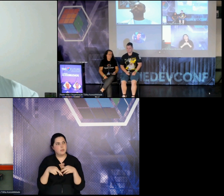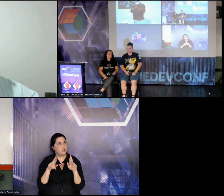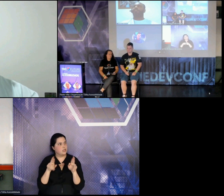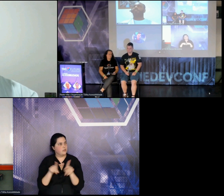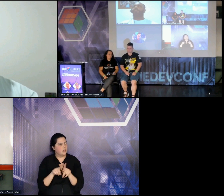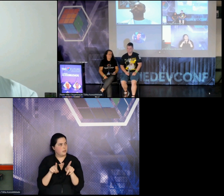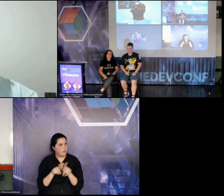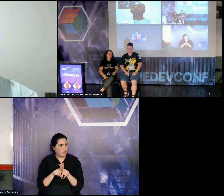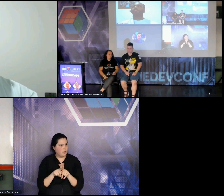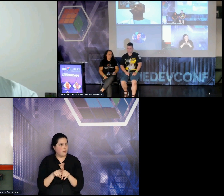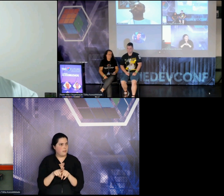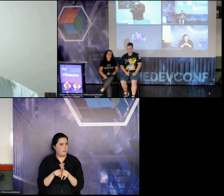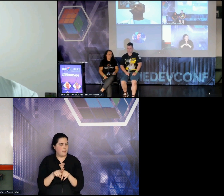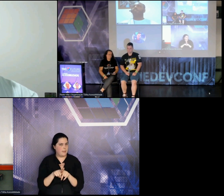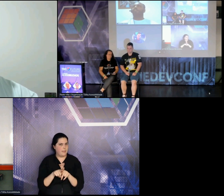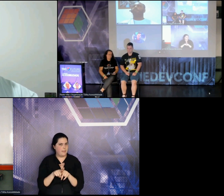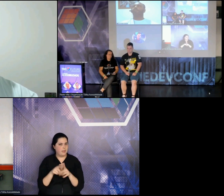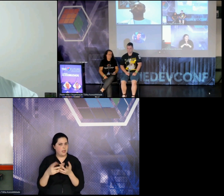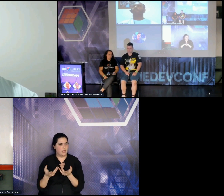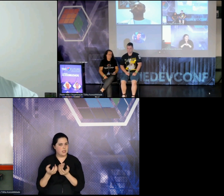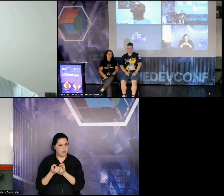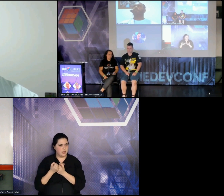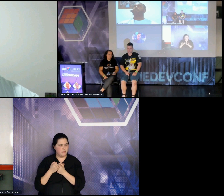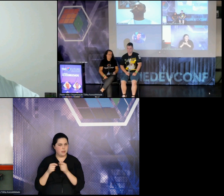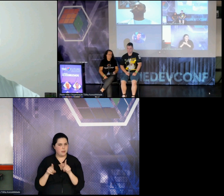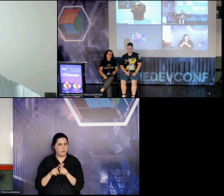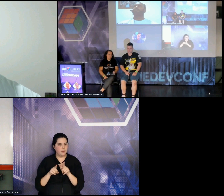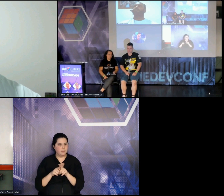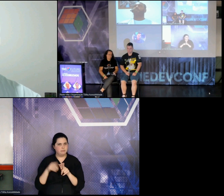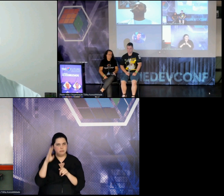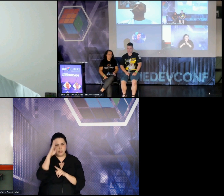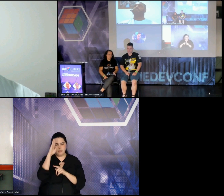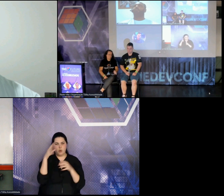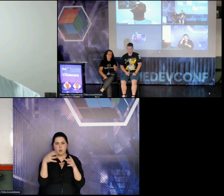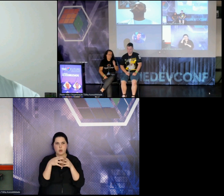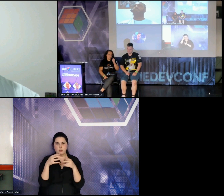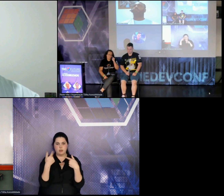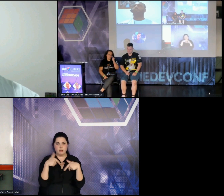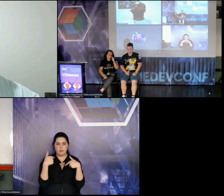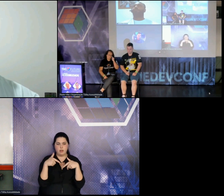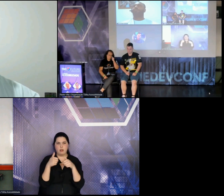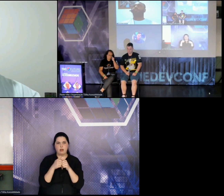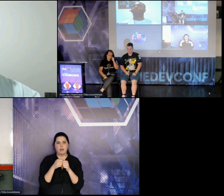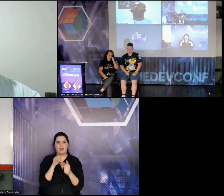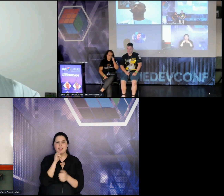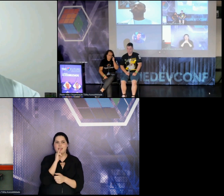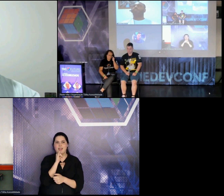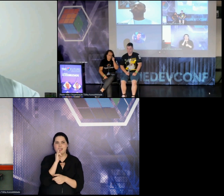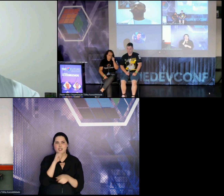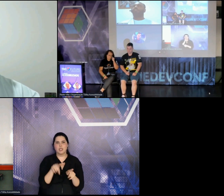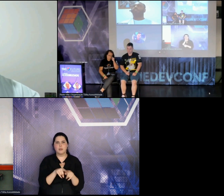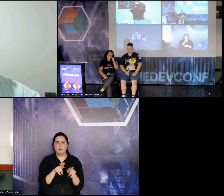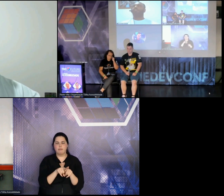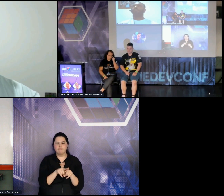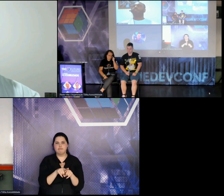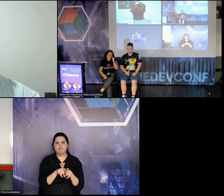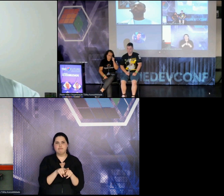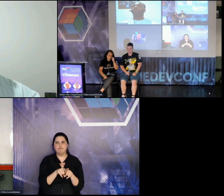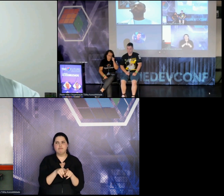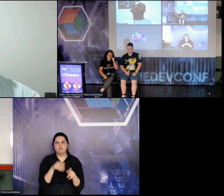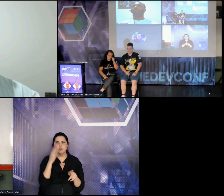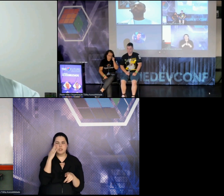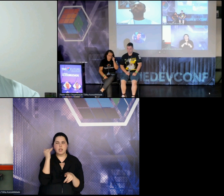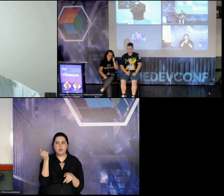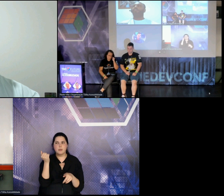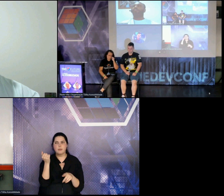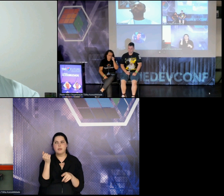gente recebe, principalmente dos times que trabalham com teste e que a gente sabe